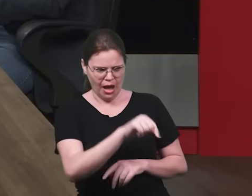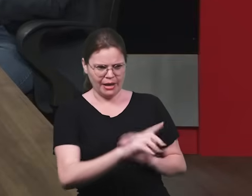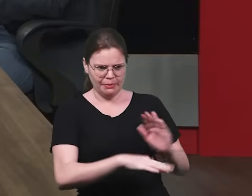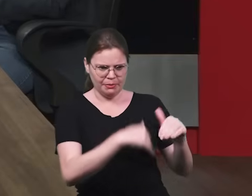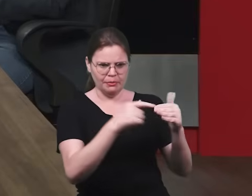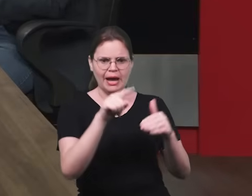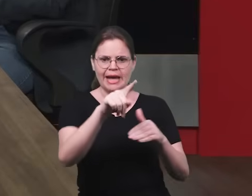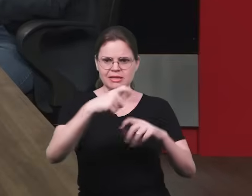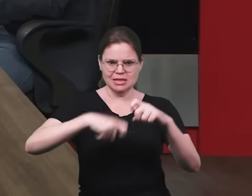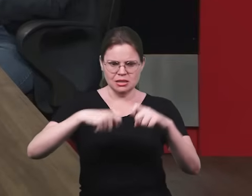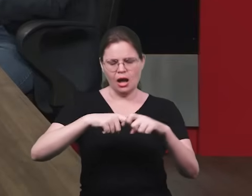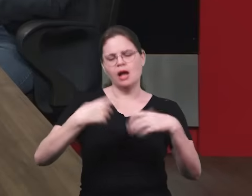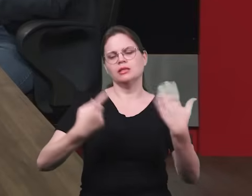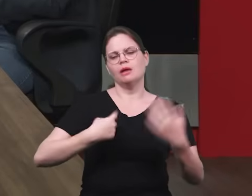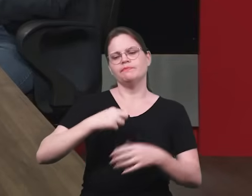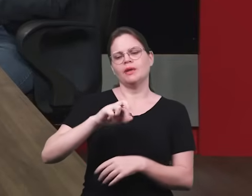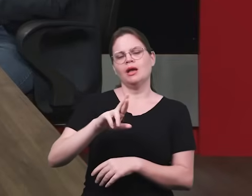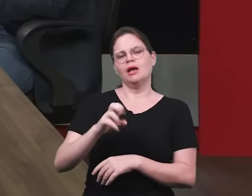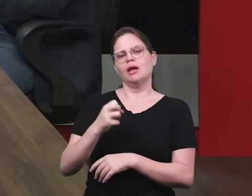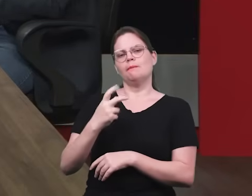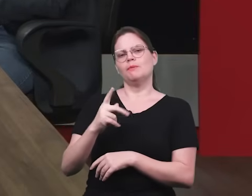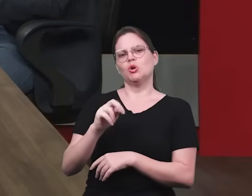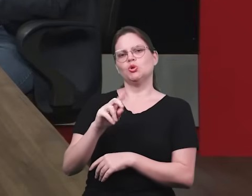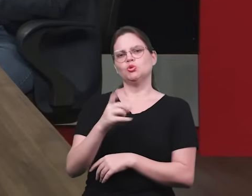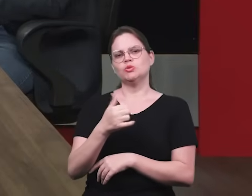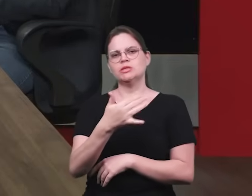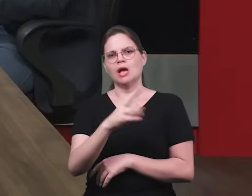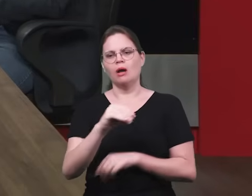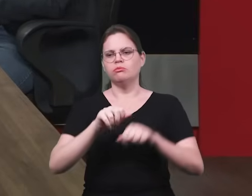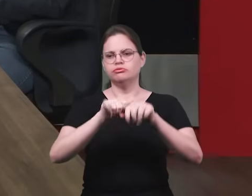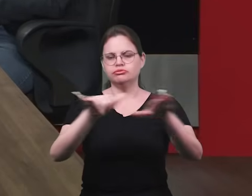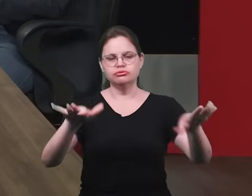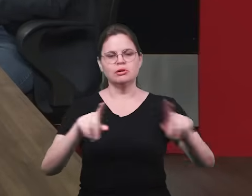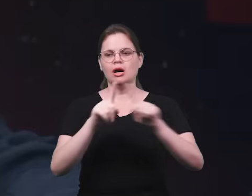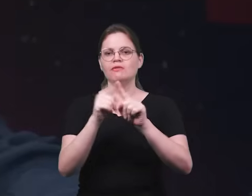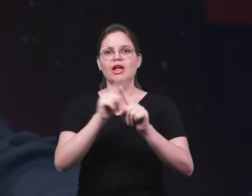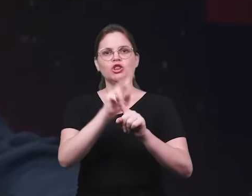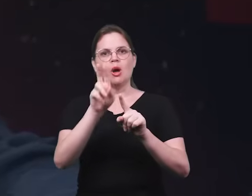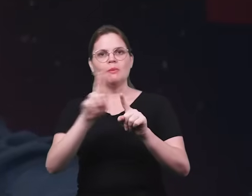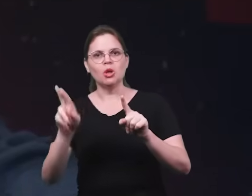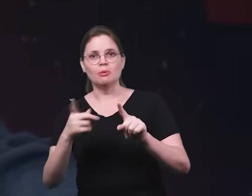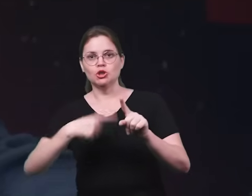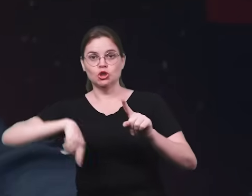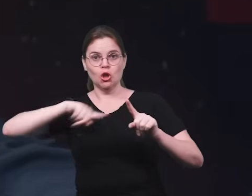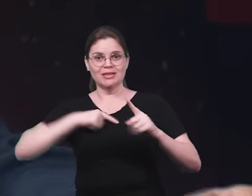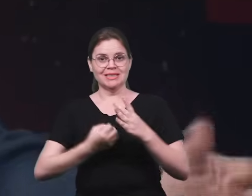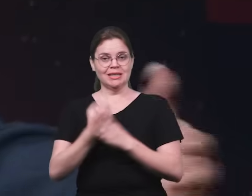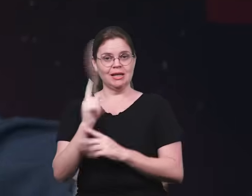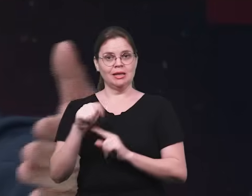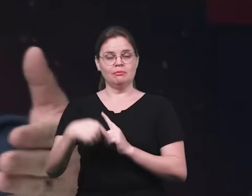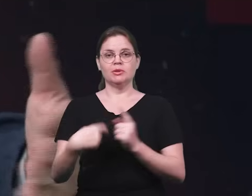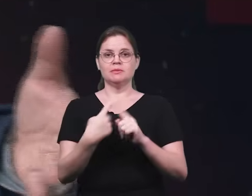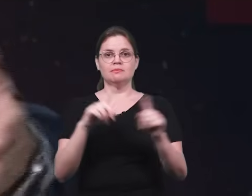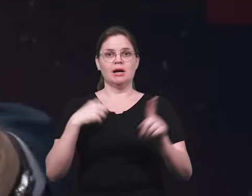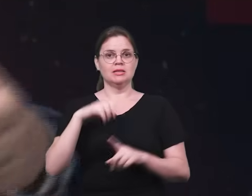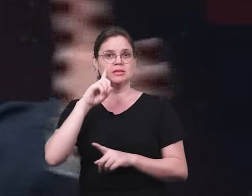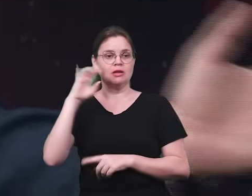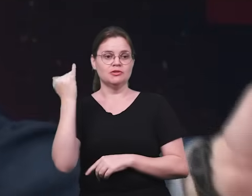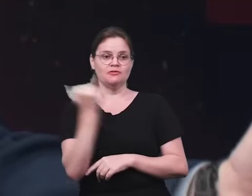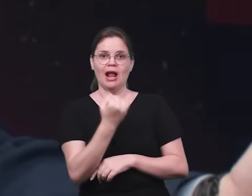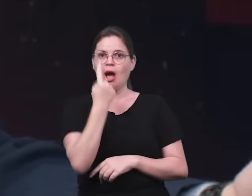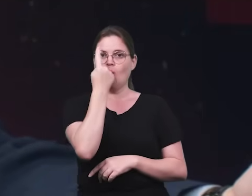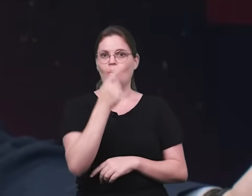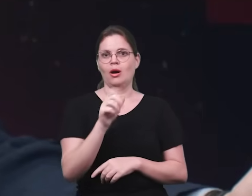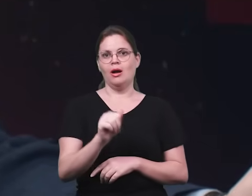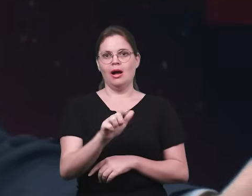é reprodução. Vamos dar um nome a isso. Aí fomos dando vários nomes, mas Deus estabelece uma coisa só. É como a expansão. A